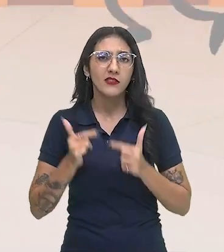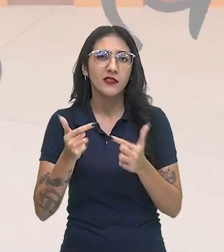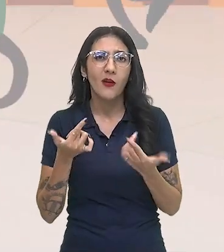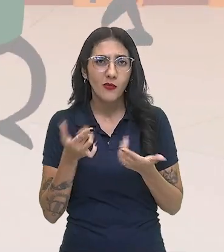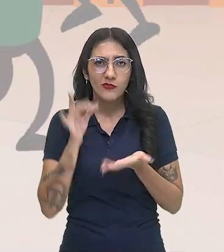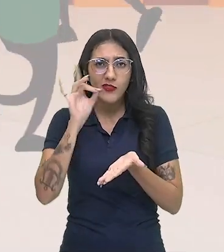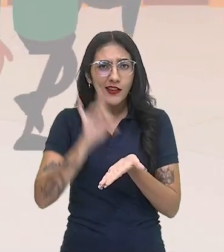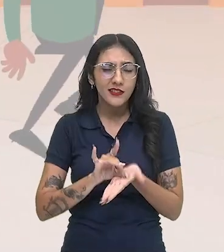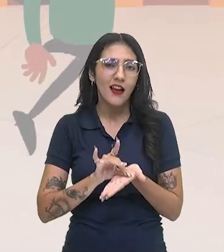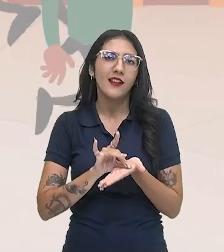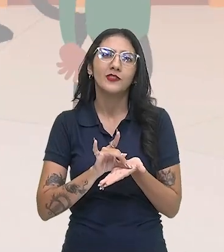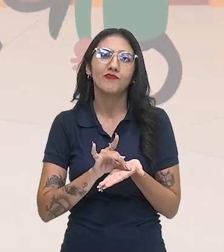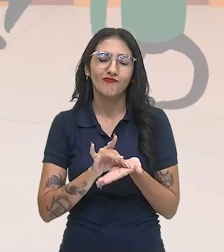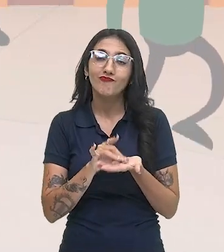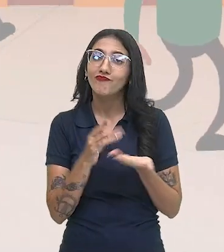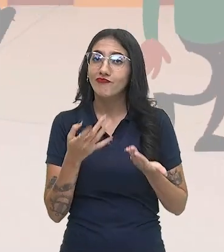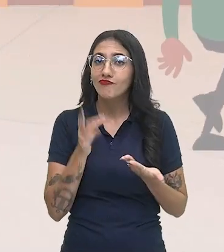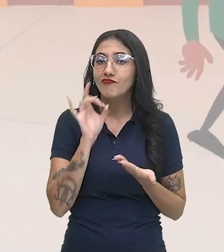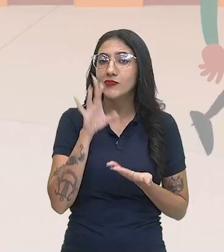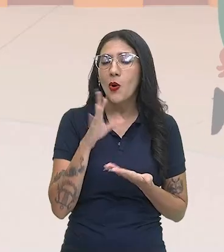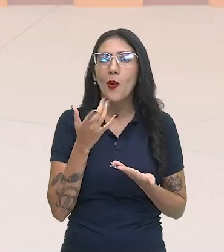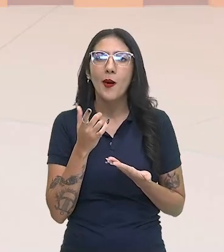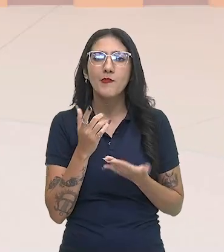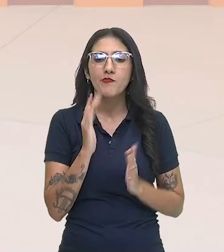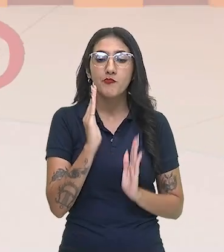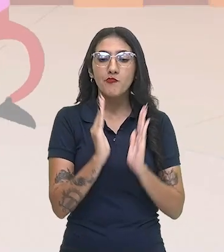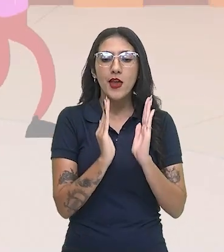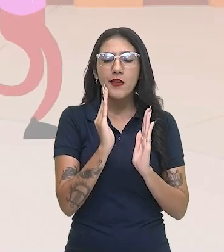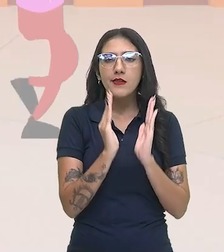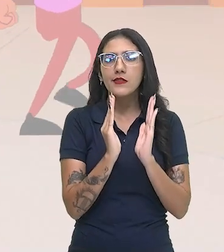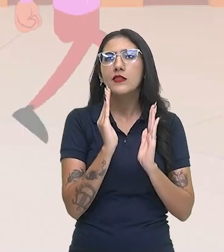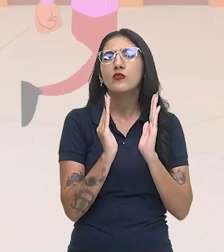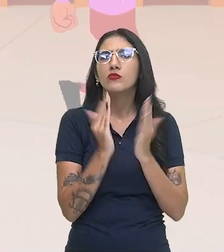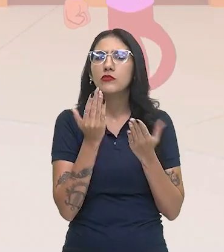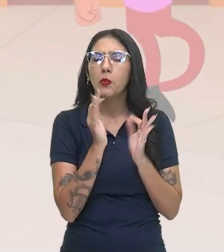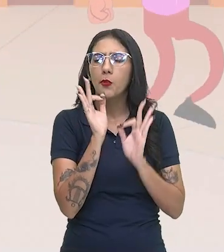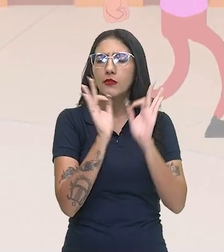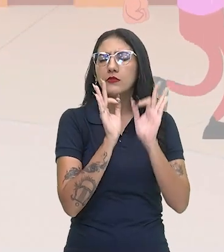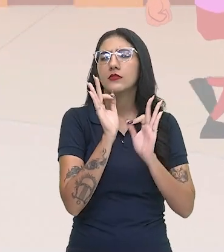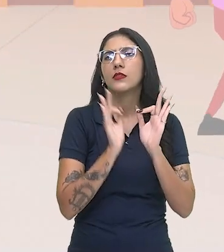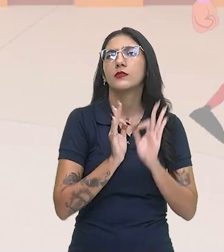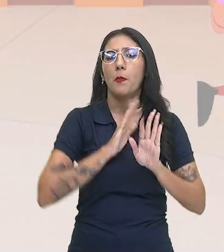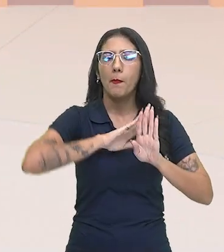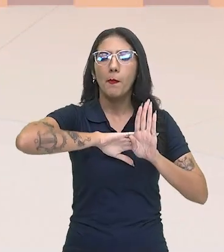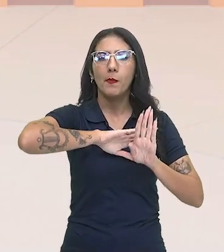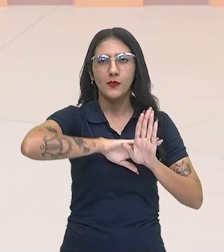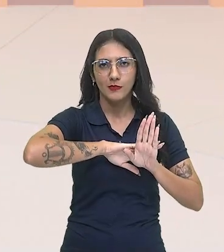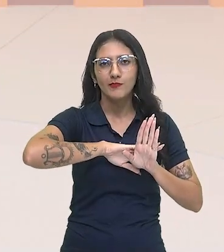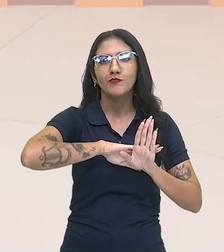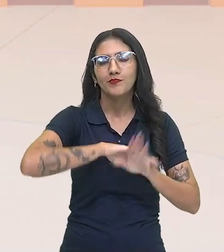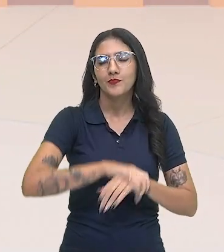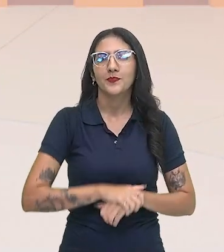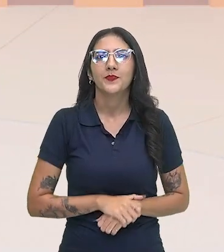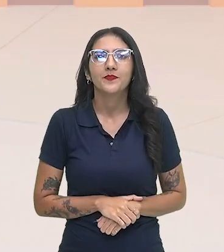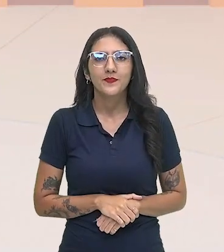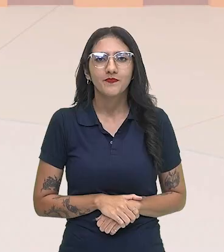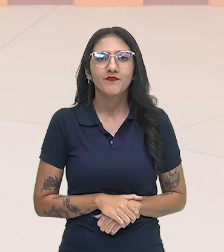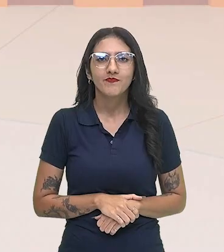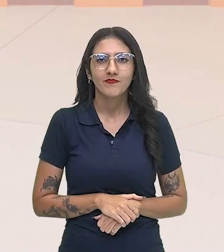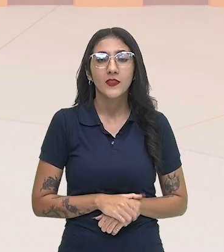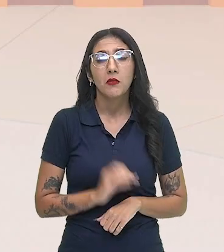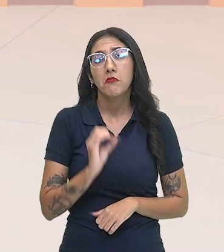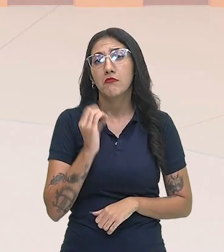acontecer, limitando-se apenas à fase conspiratória. Em certos casos, houve